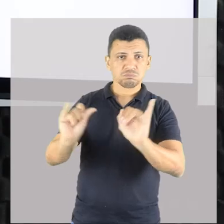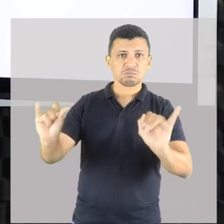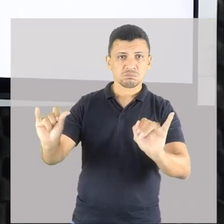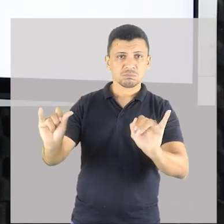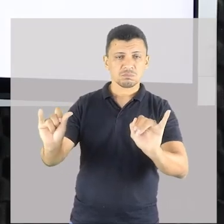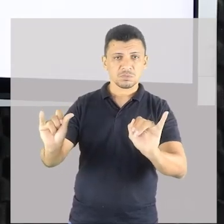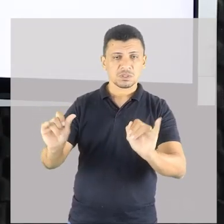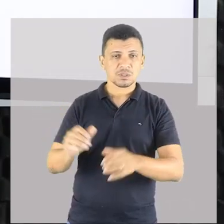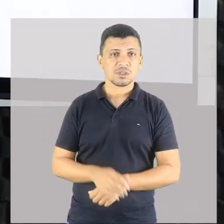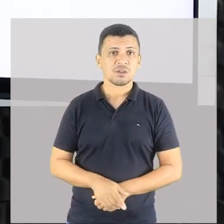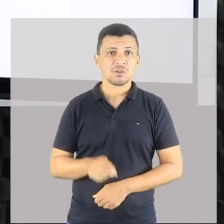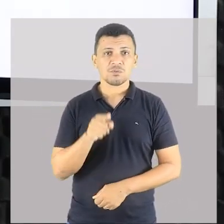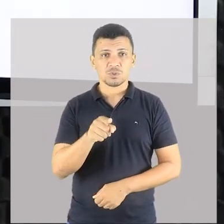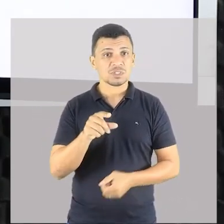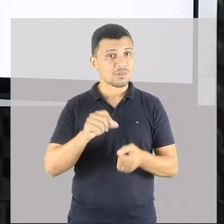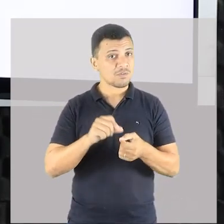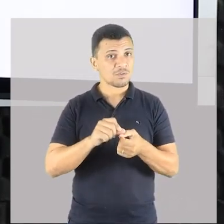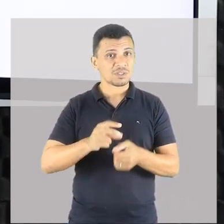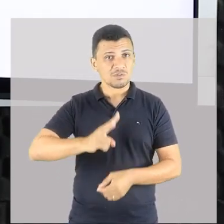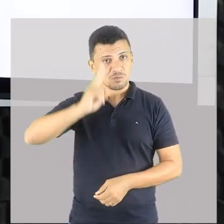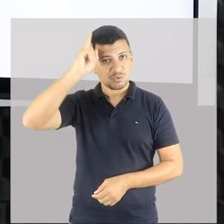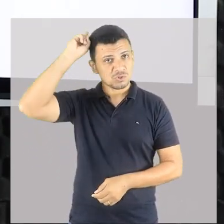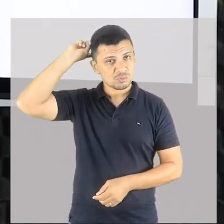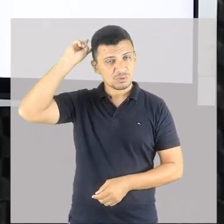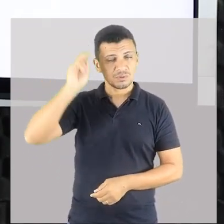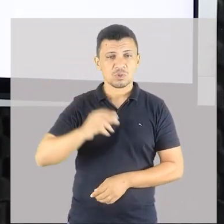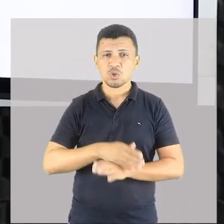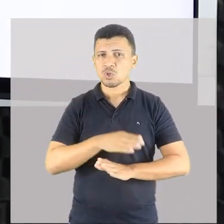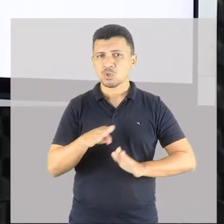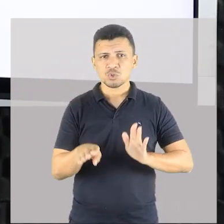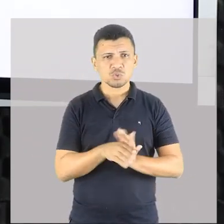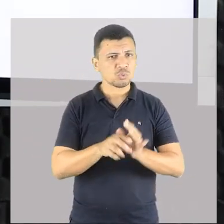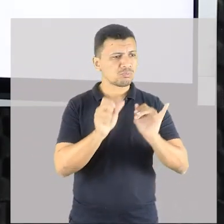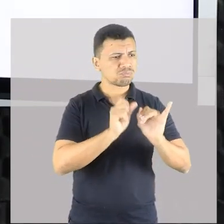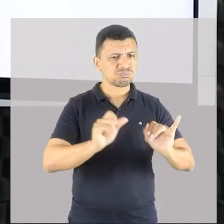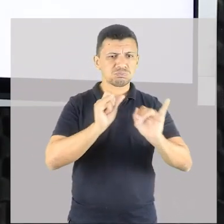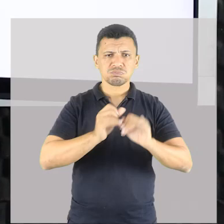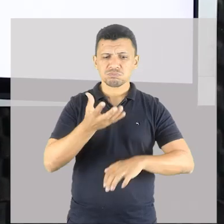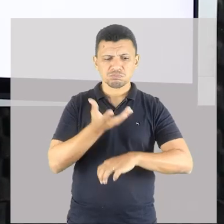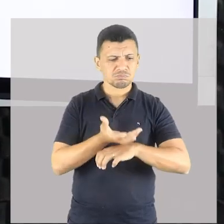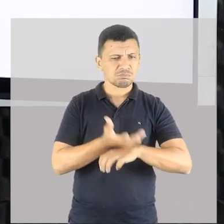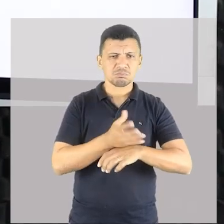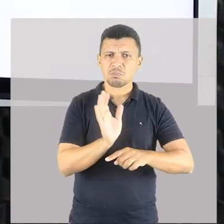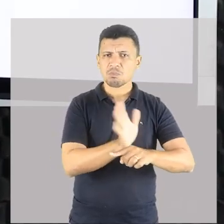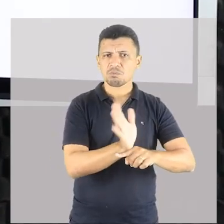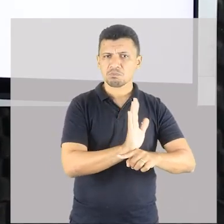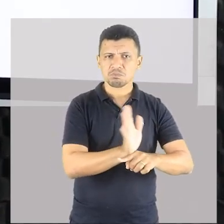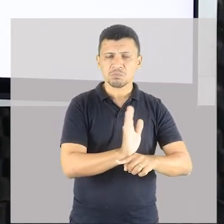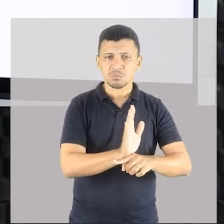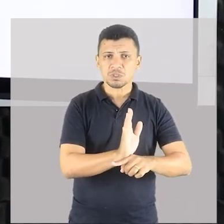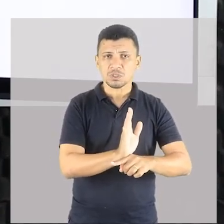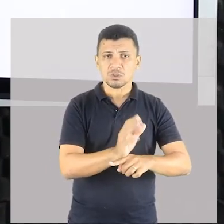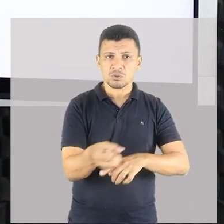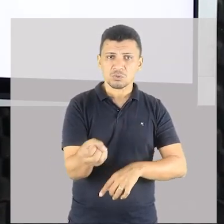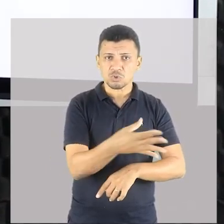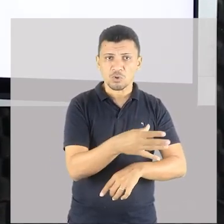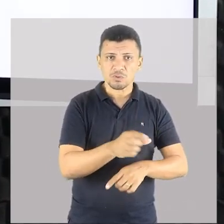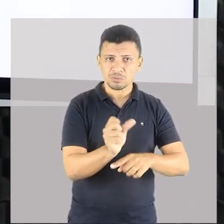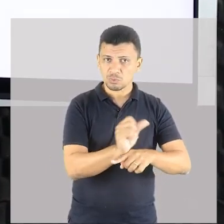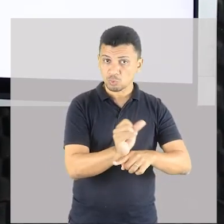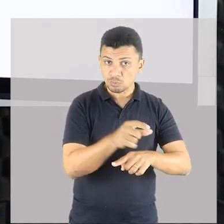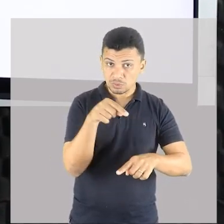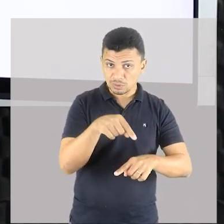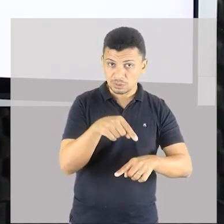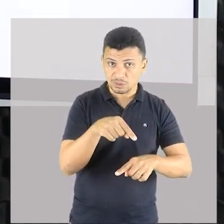notificação. Você vai fazer vestibular. Então todas as notificações de todas as disciplinas, todos os vídeos que vão entrando no YouTube, você